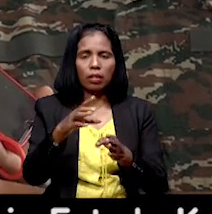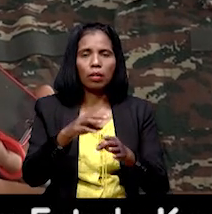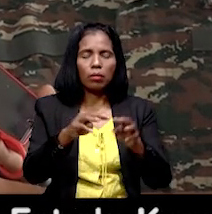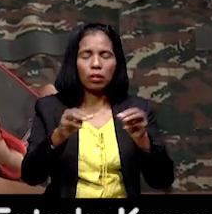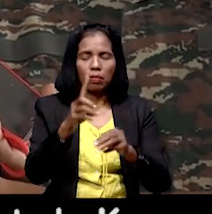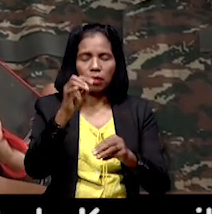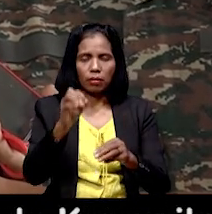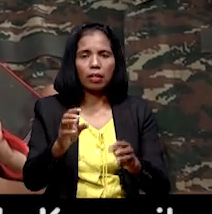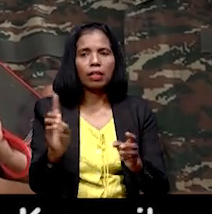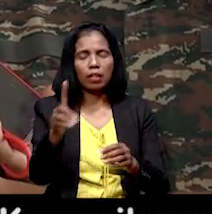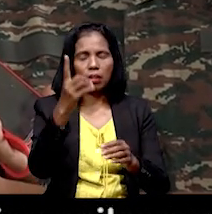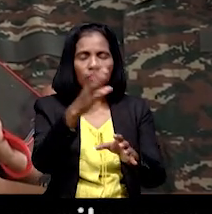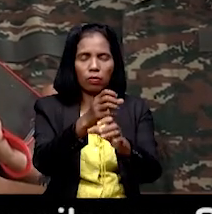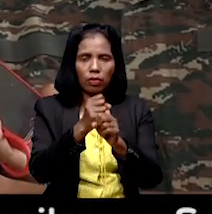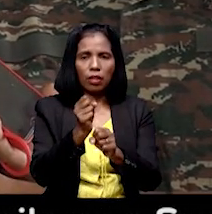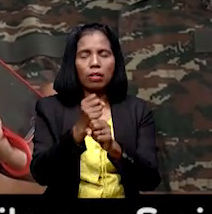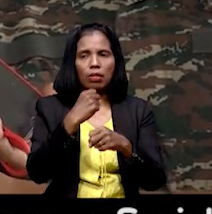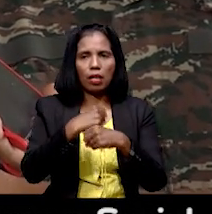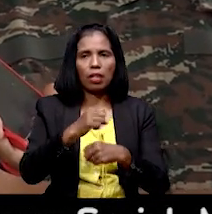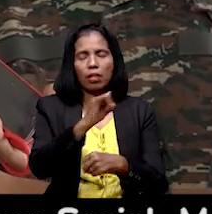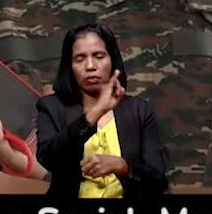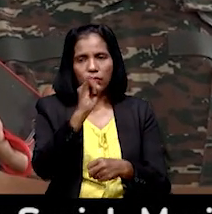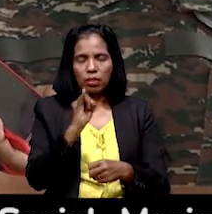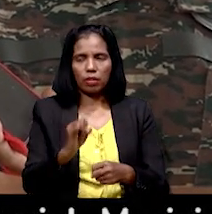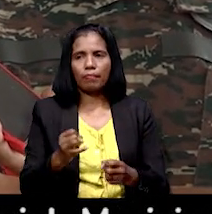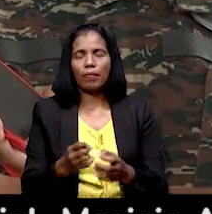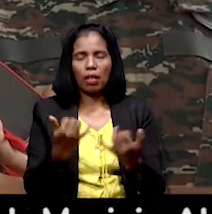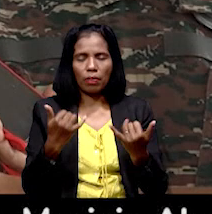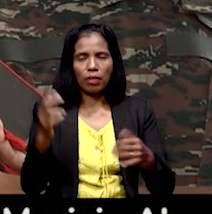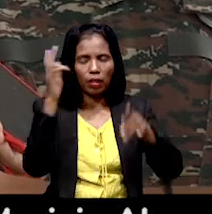resama foi para halo identificação e agora caso